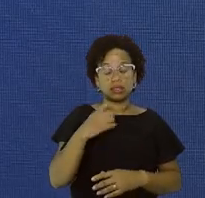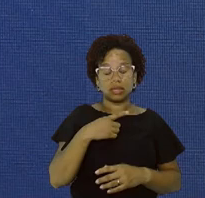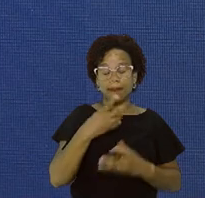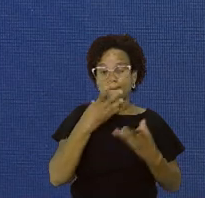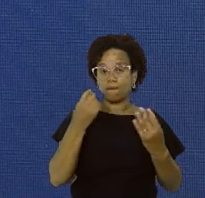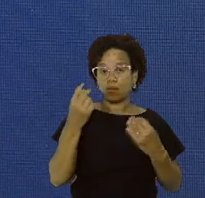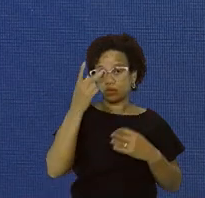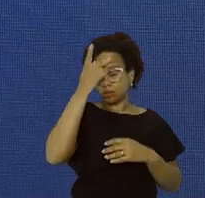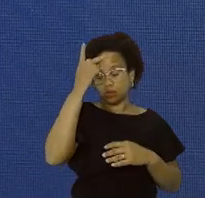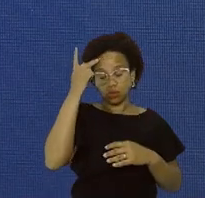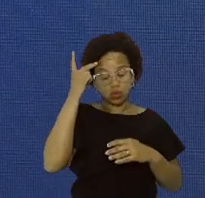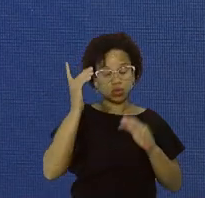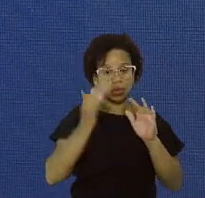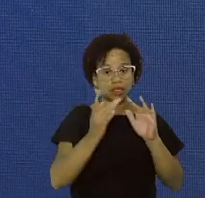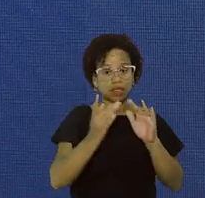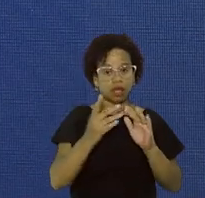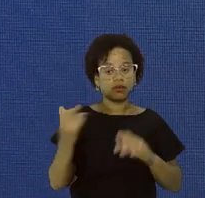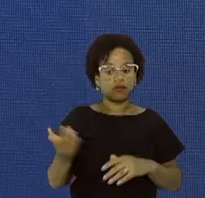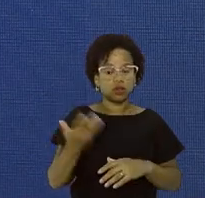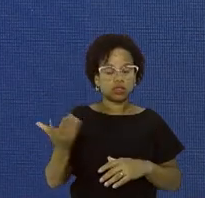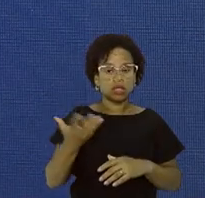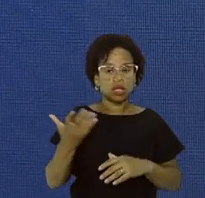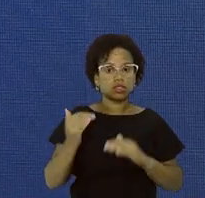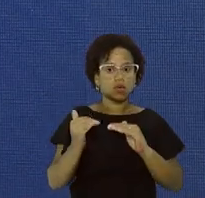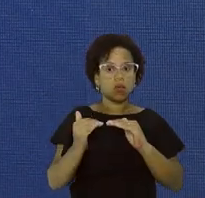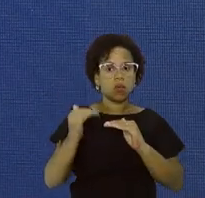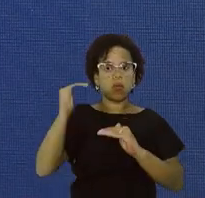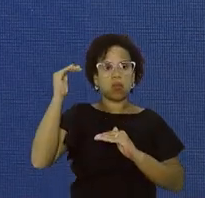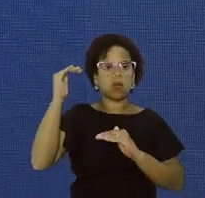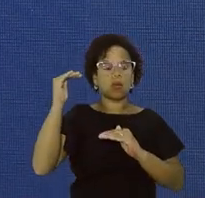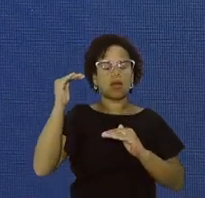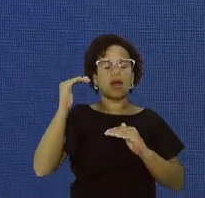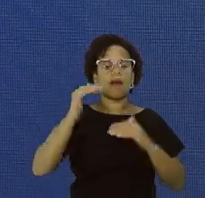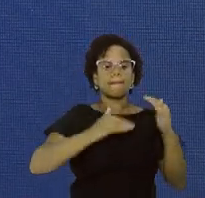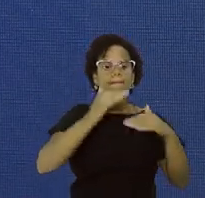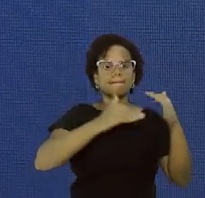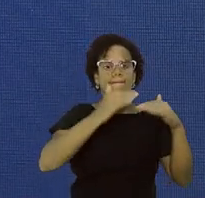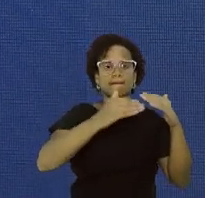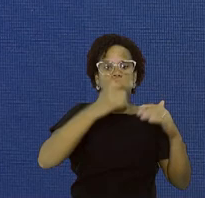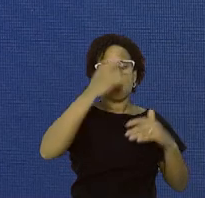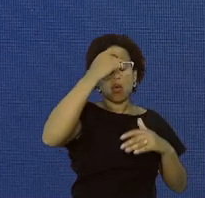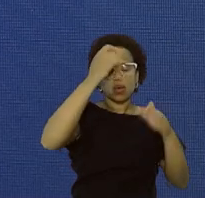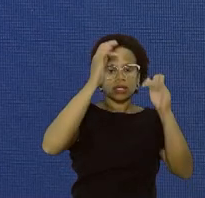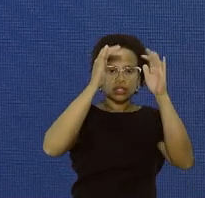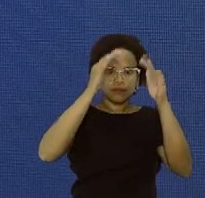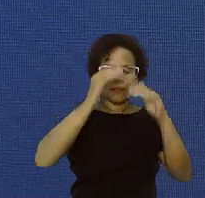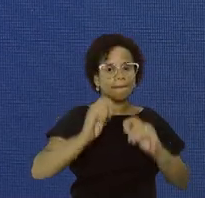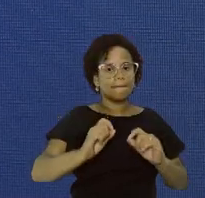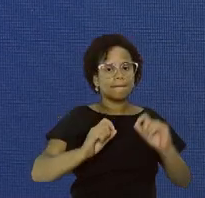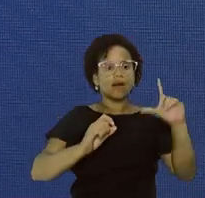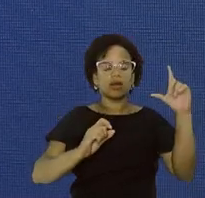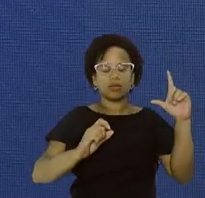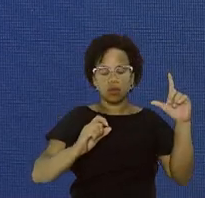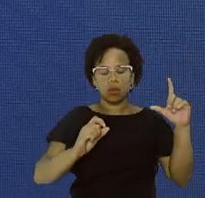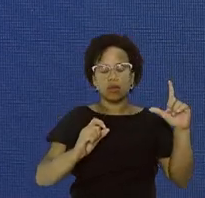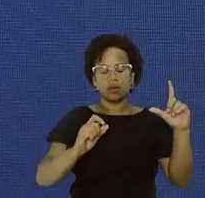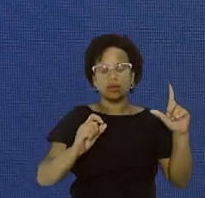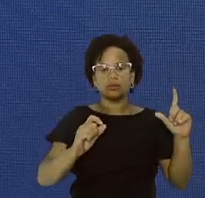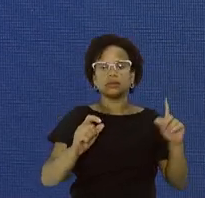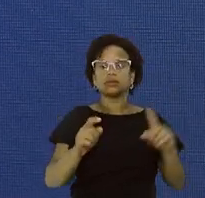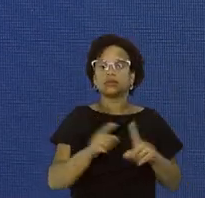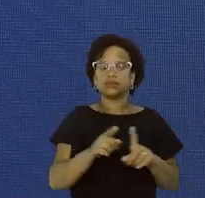alta velocidade você vai ter uma capacidade cognitiva maior e você vai ter um altitude cada vez mais né filha com aquilo que você